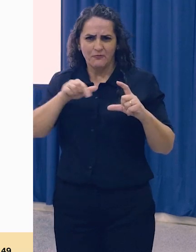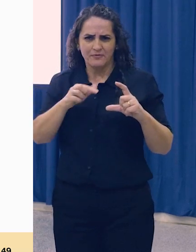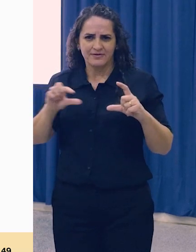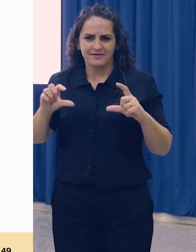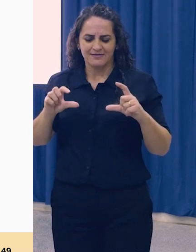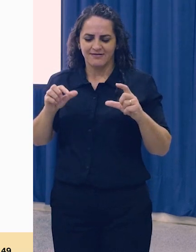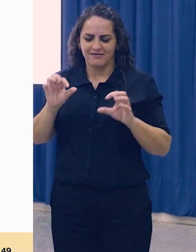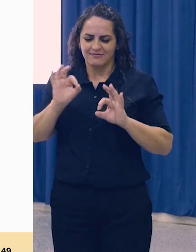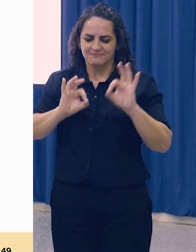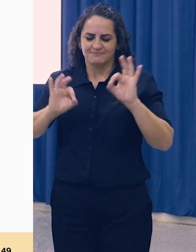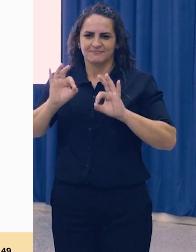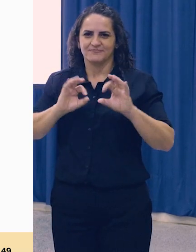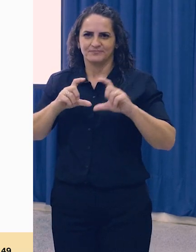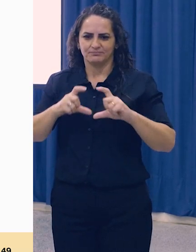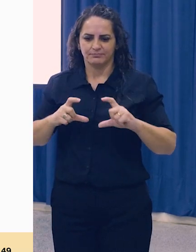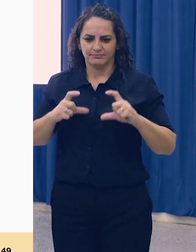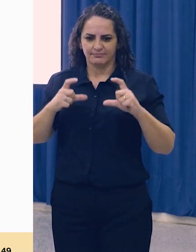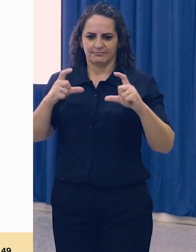do filme,